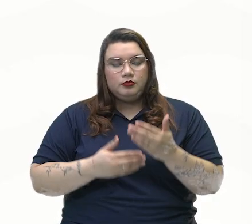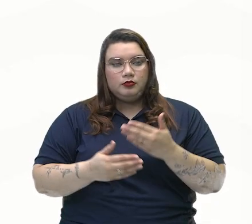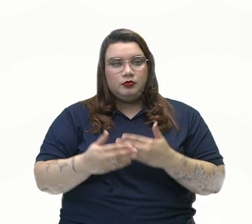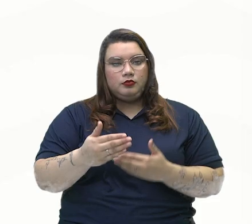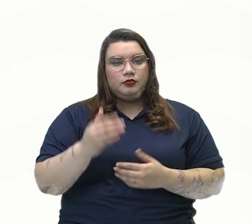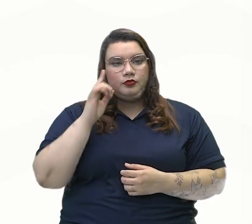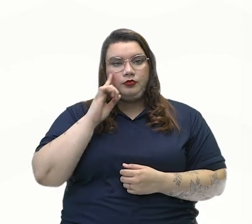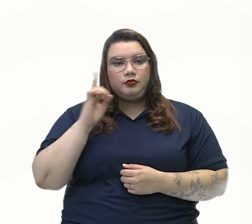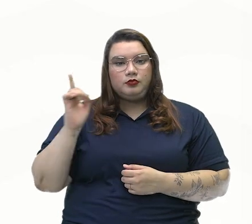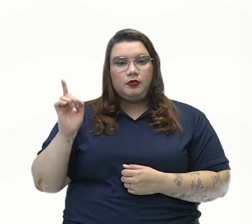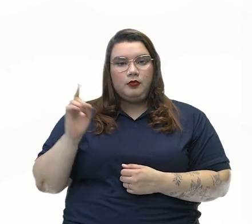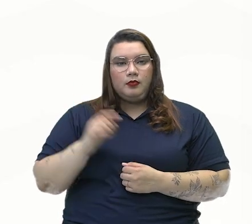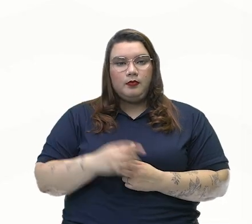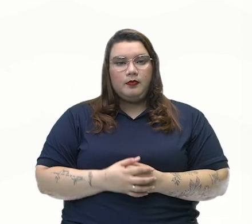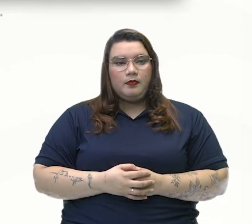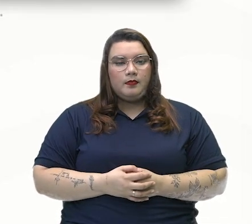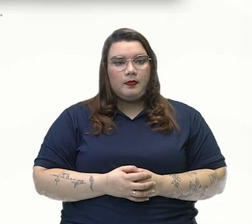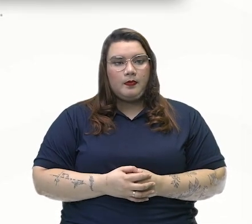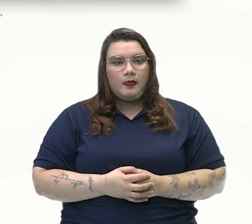Vamos seguir adiante agora.